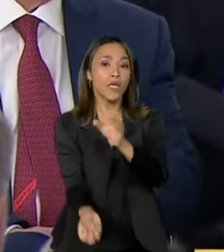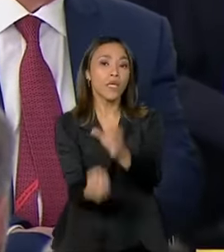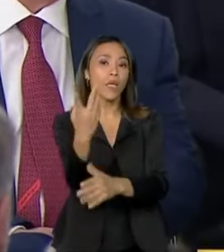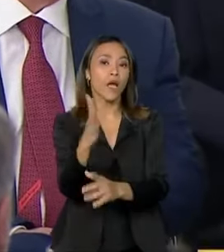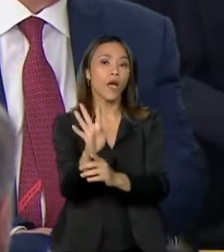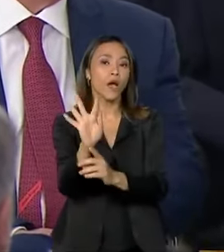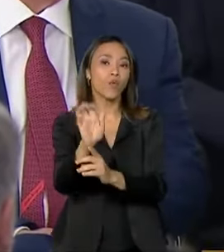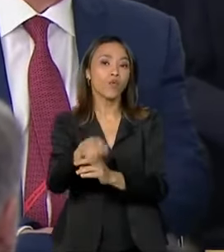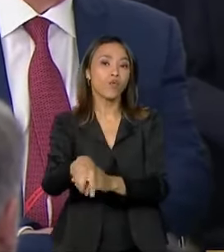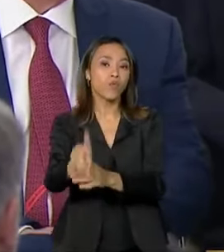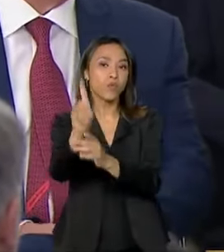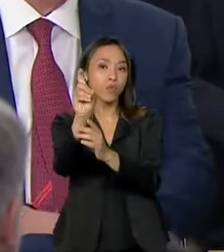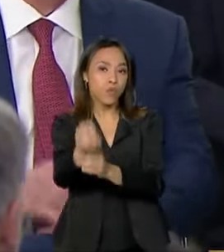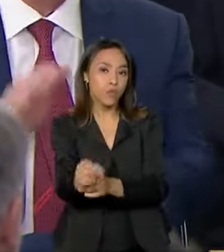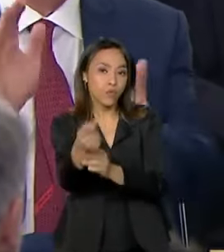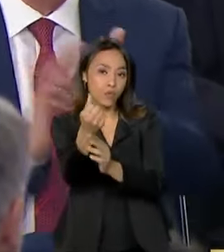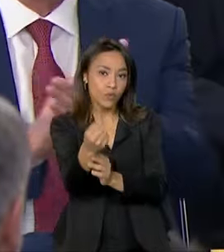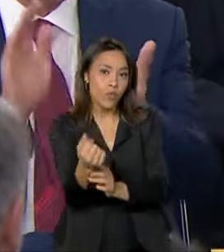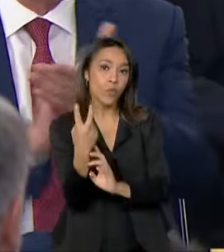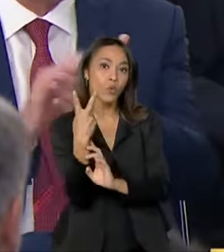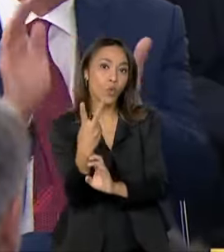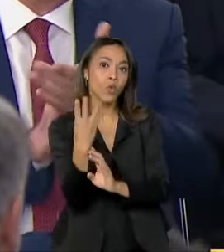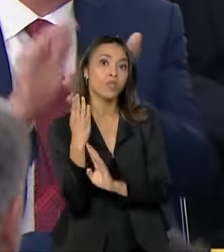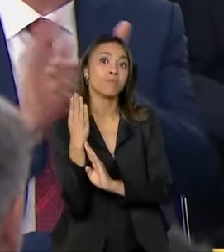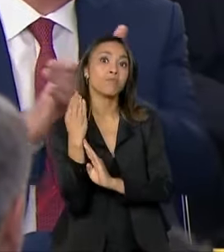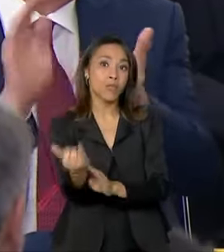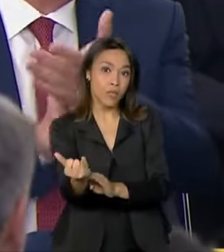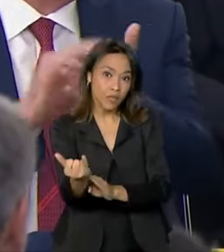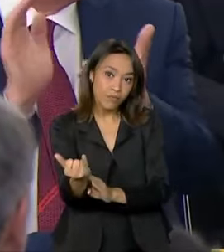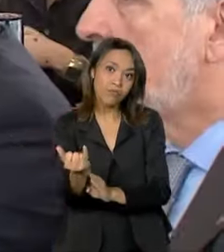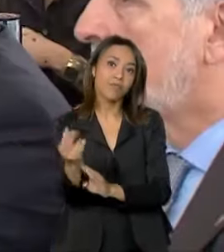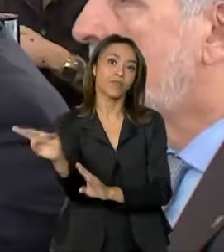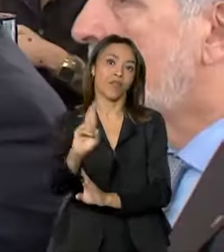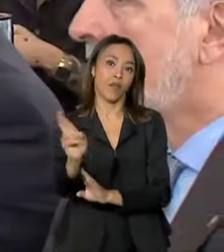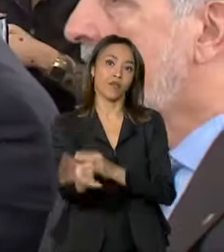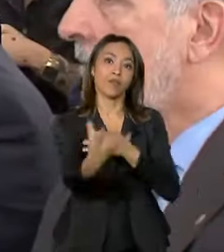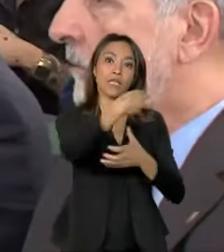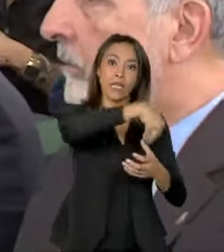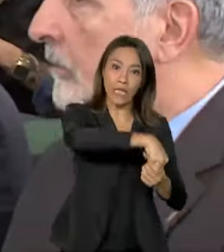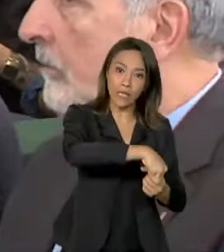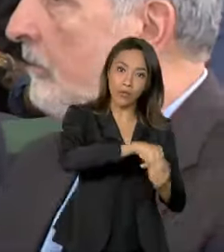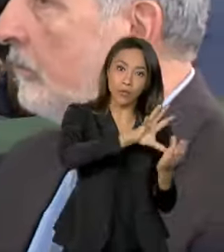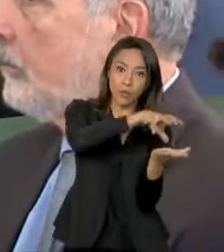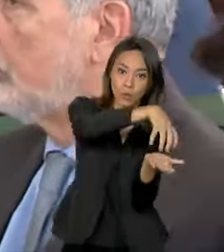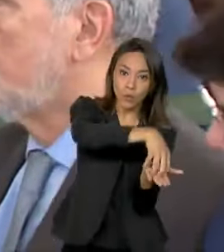história do SEBRAE, com 2 bilhões de reais,